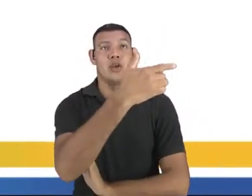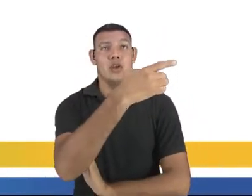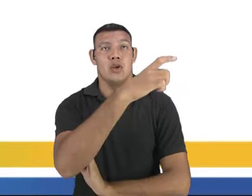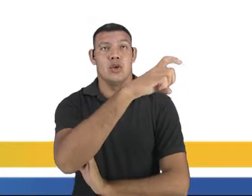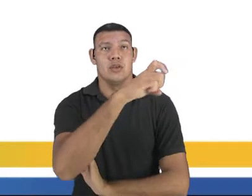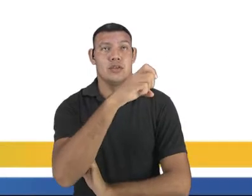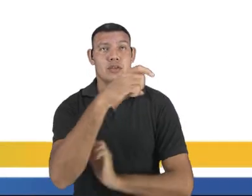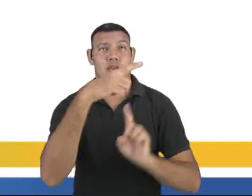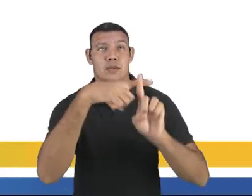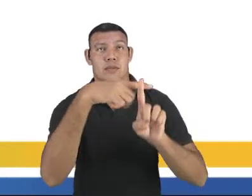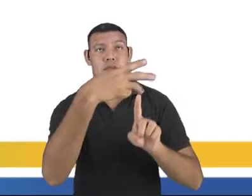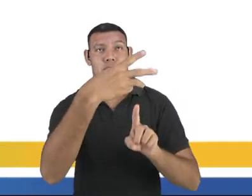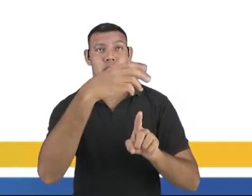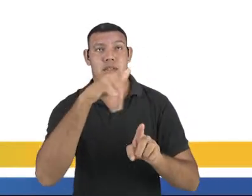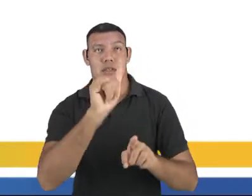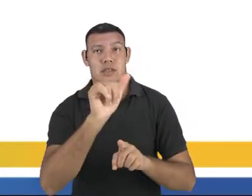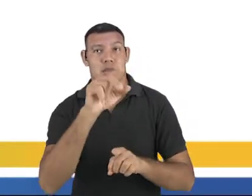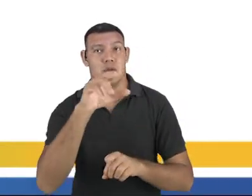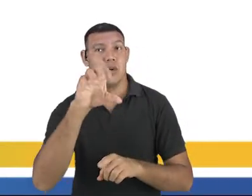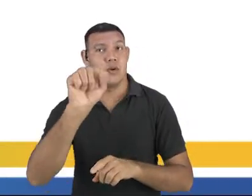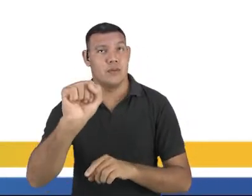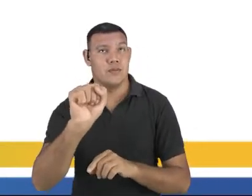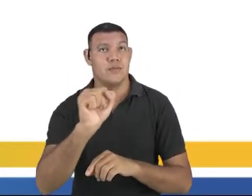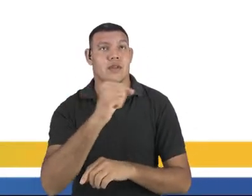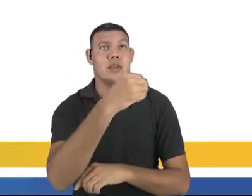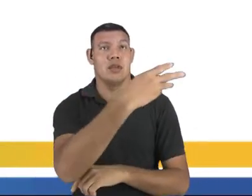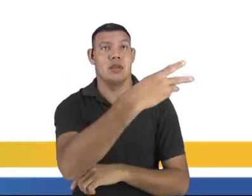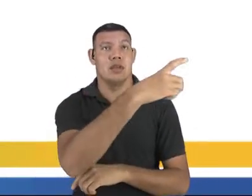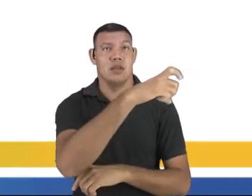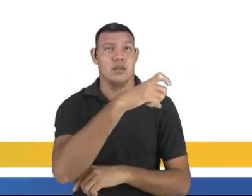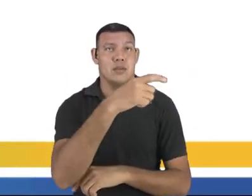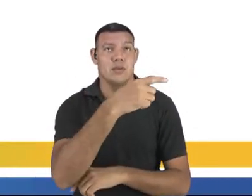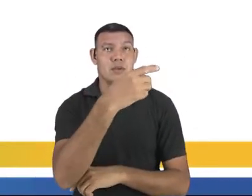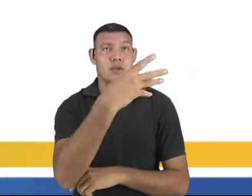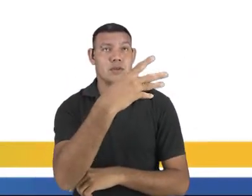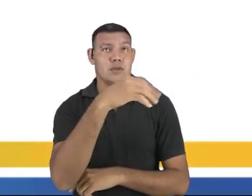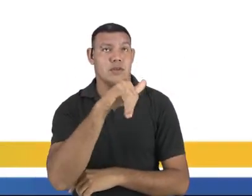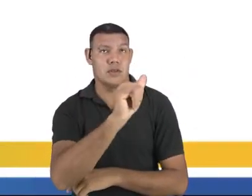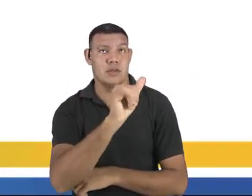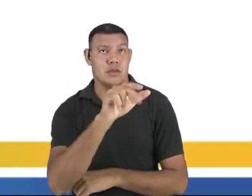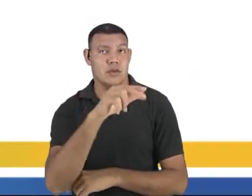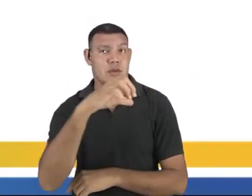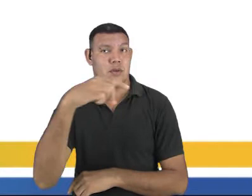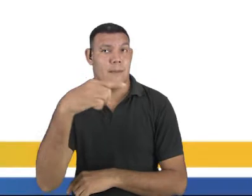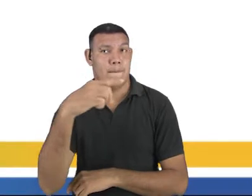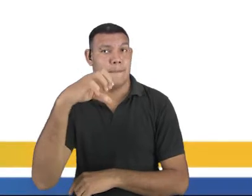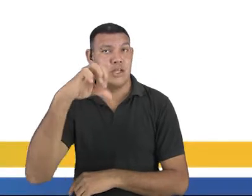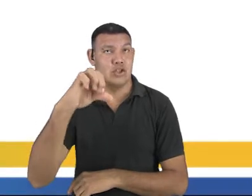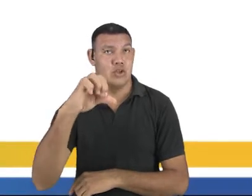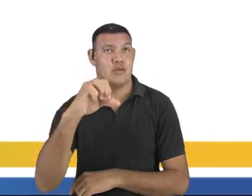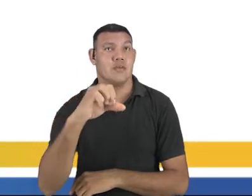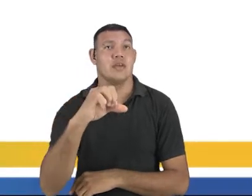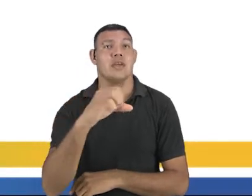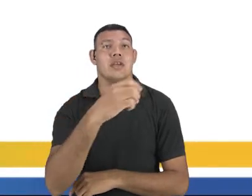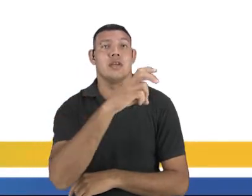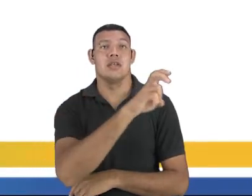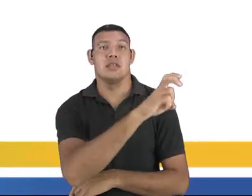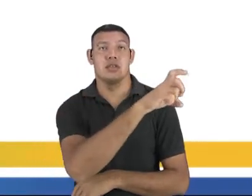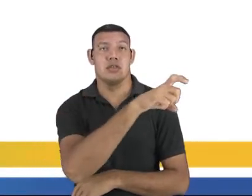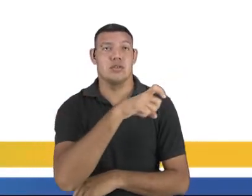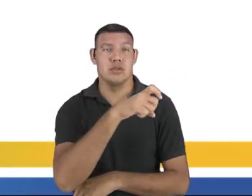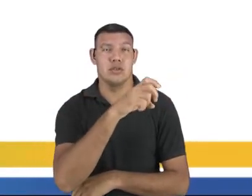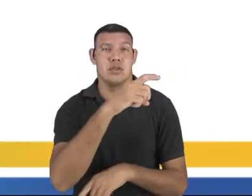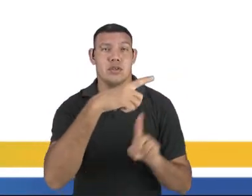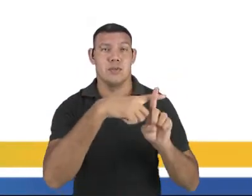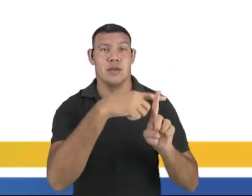3x - 4y = - 9 e por fim 5 x + 2Y = 10 perceba que são